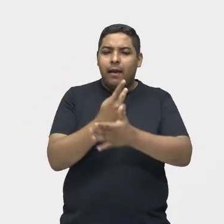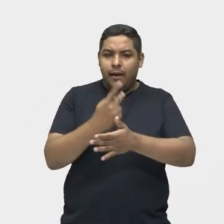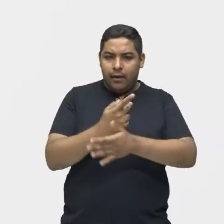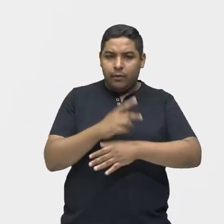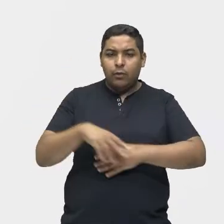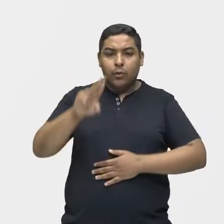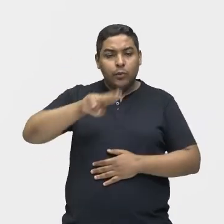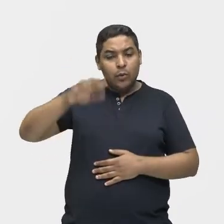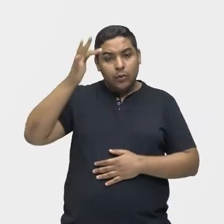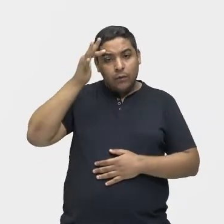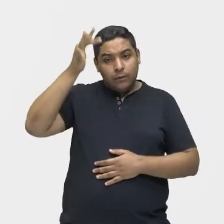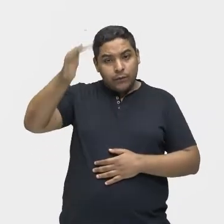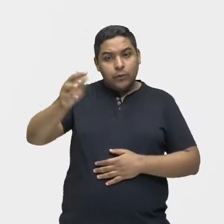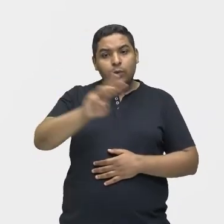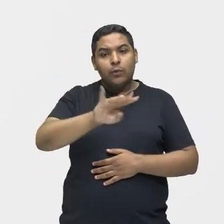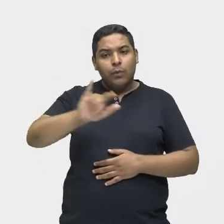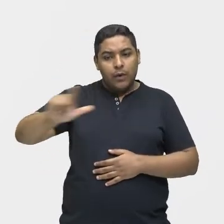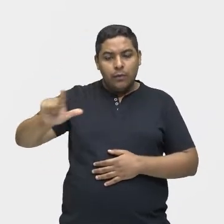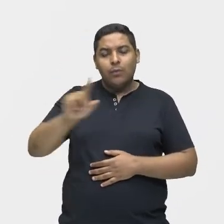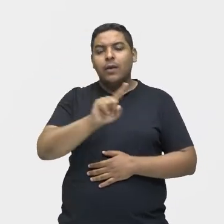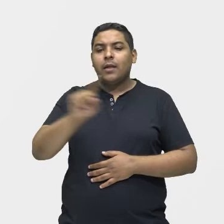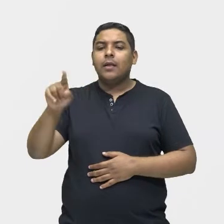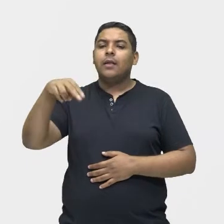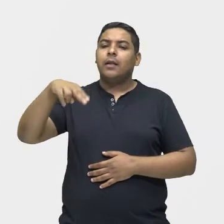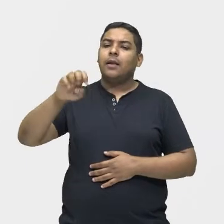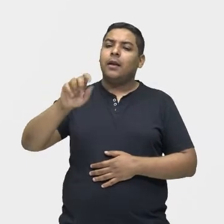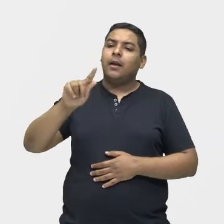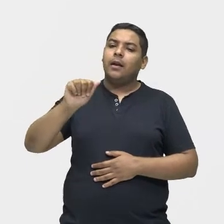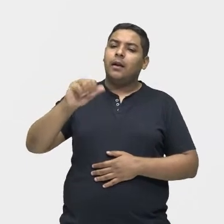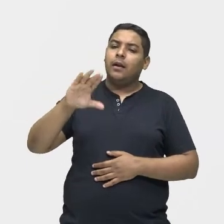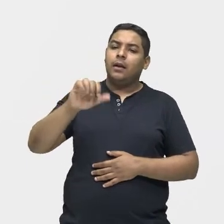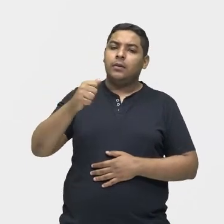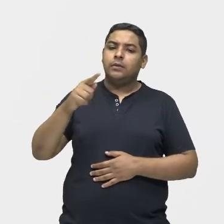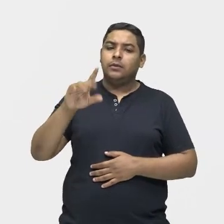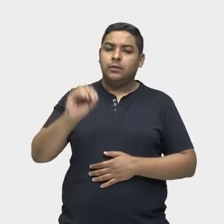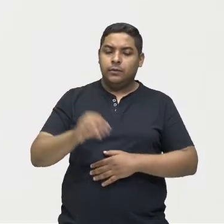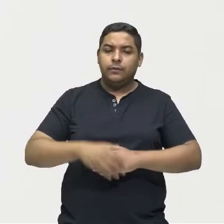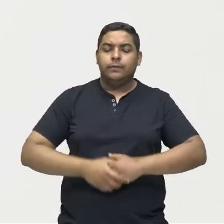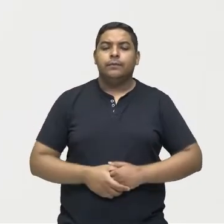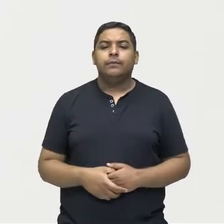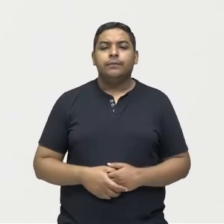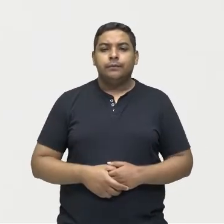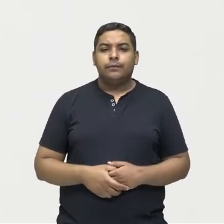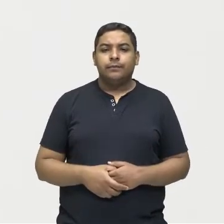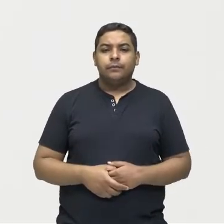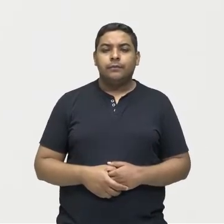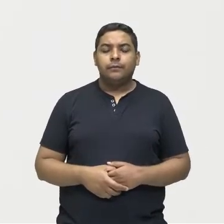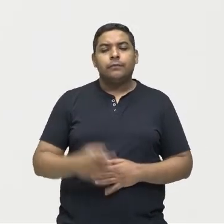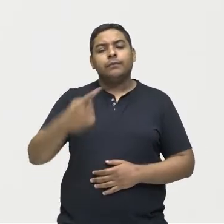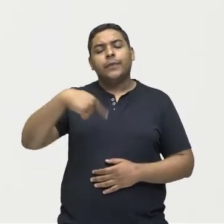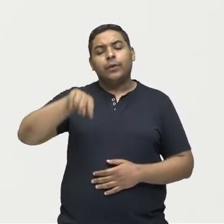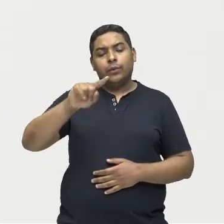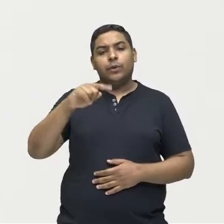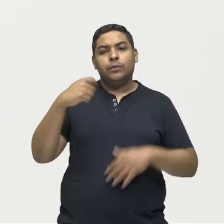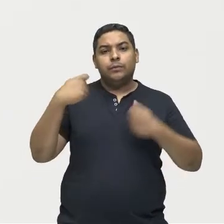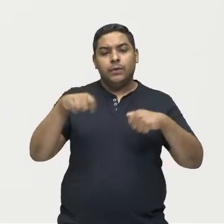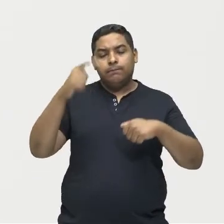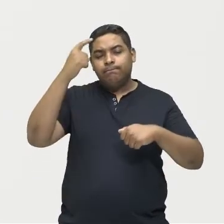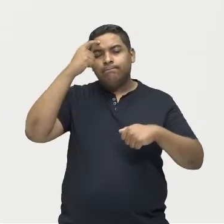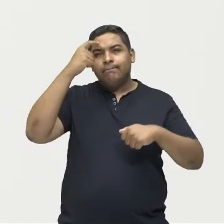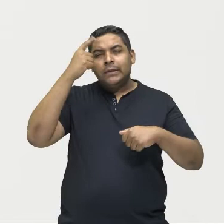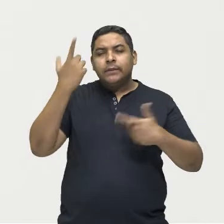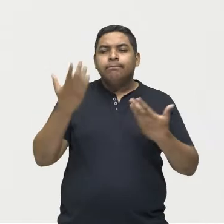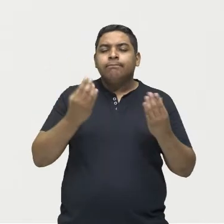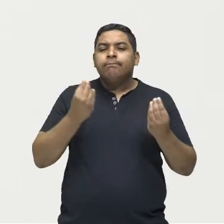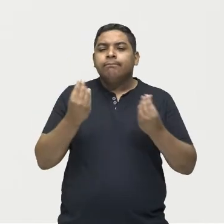will, né, só que na forma negativa. Então, só para, né, justificar o que eu acabei de falar, nós temos que pensar em encontrar o